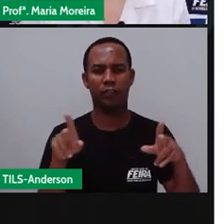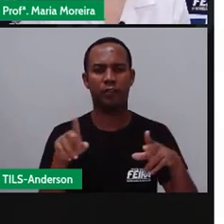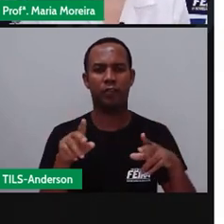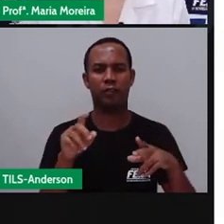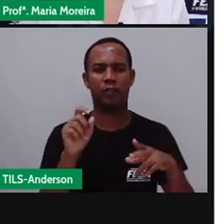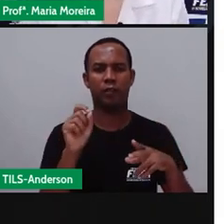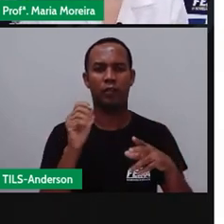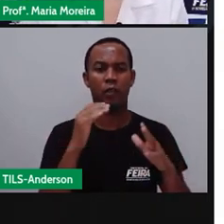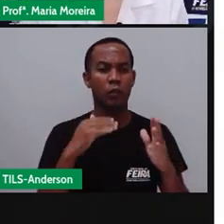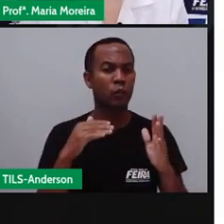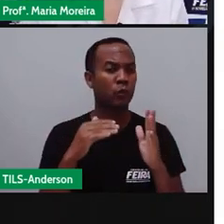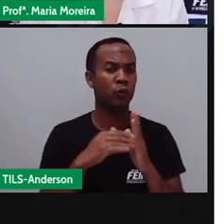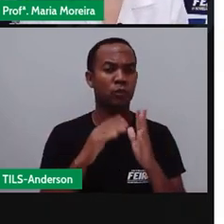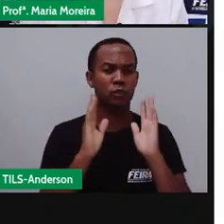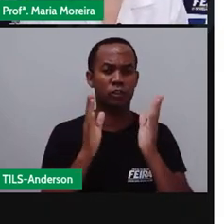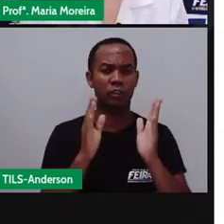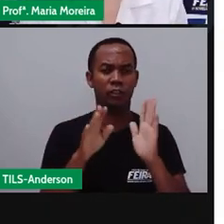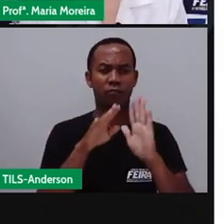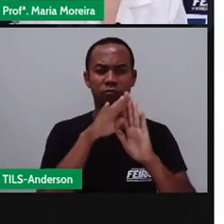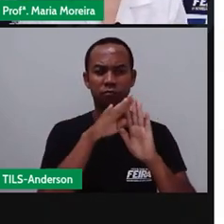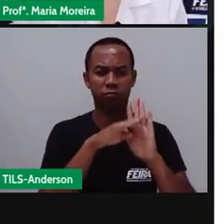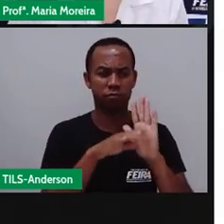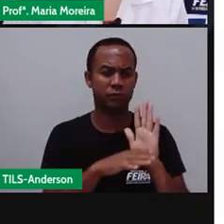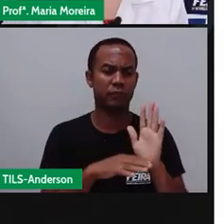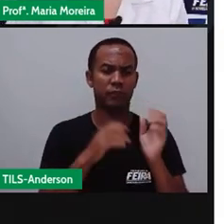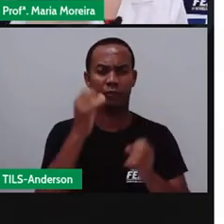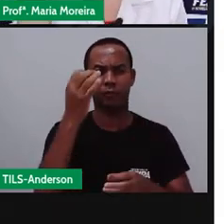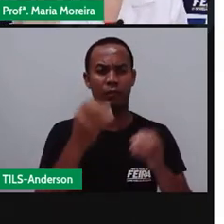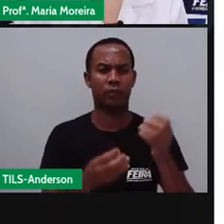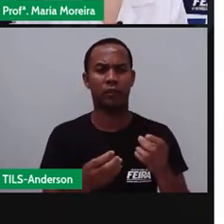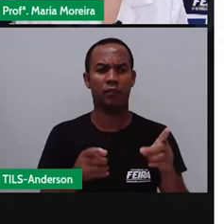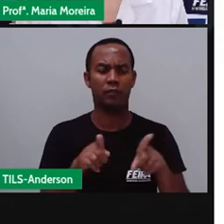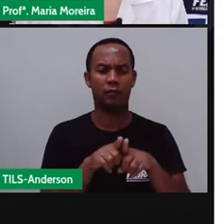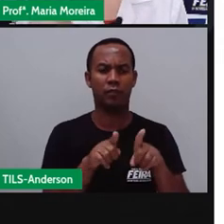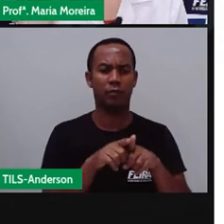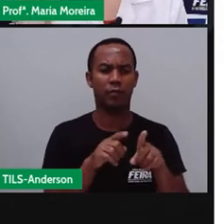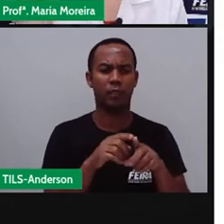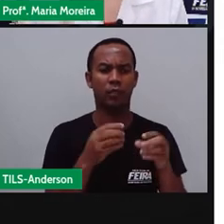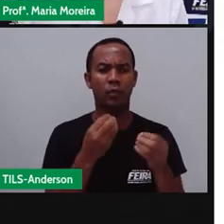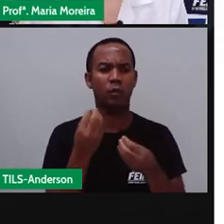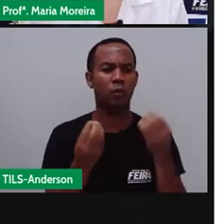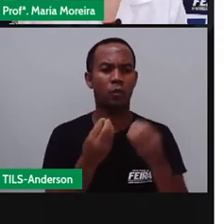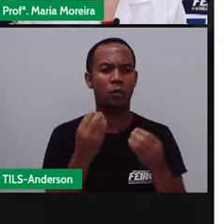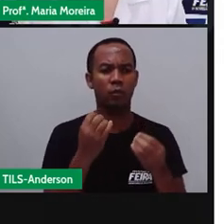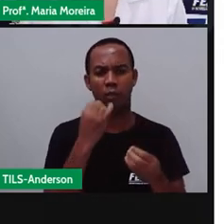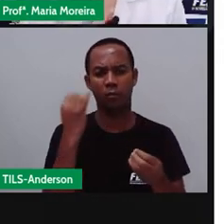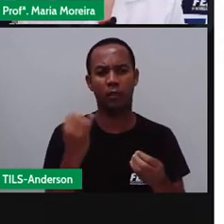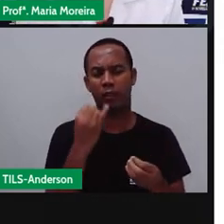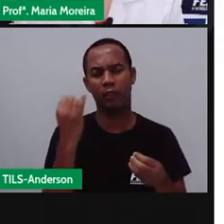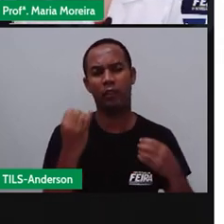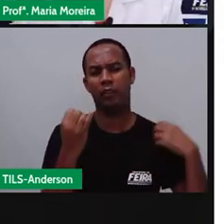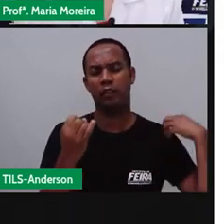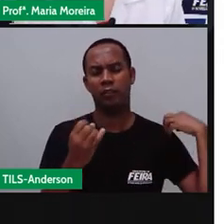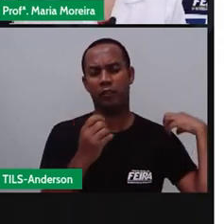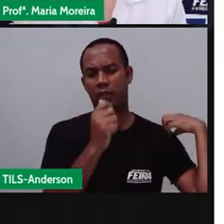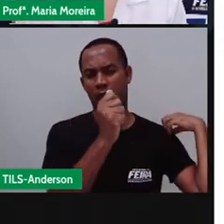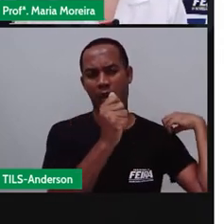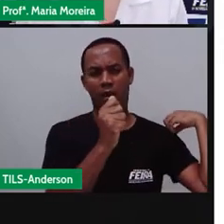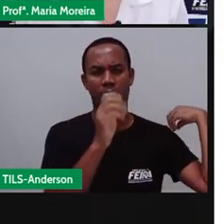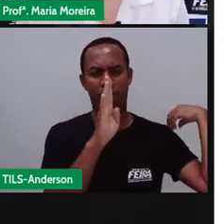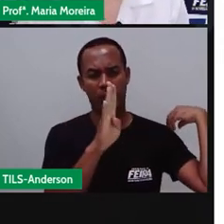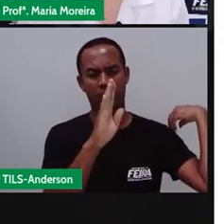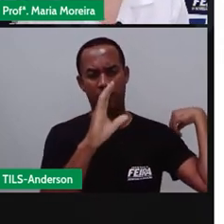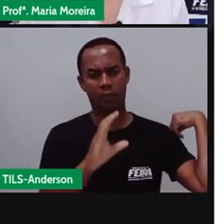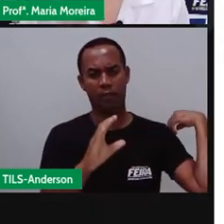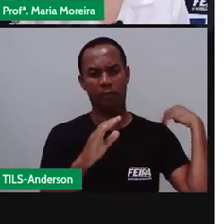ela, na verdade, está falando tudo aquilo que a gente já viu sobre as listas, né? Inclusive a ordem de importância, a ordem alfabética, mas o mais legal é que